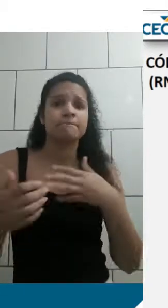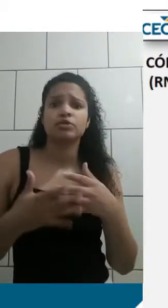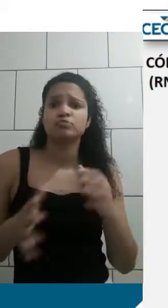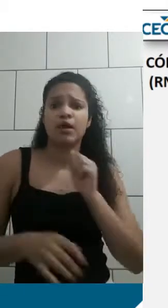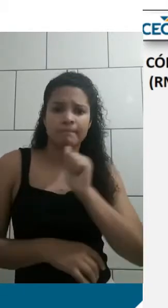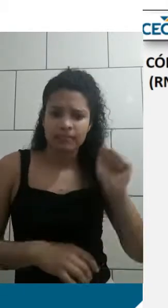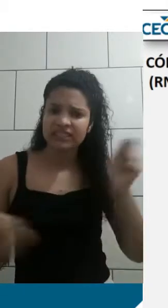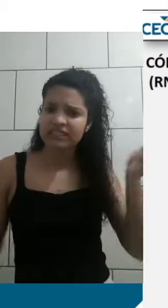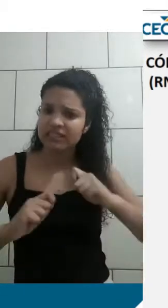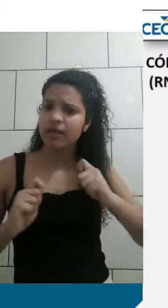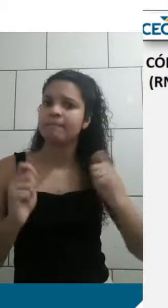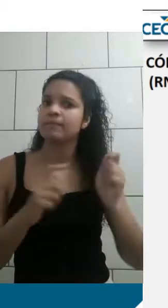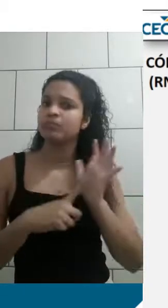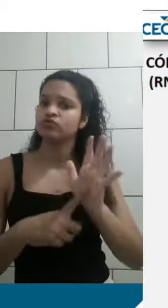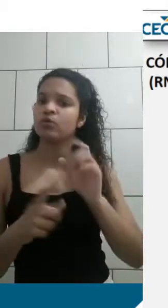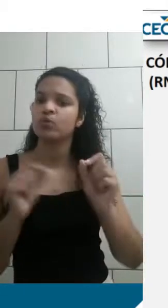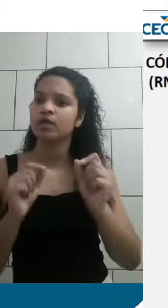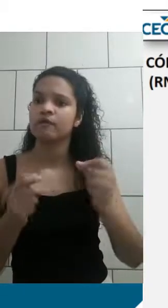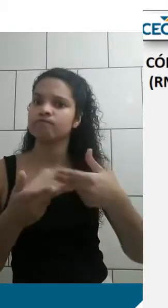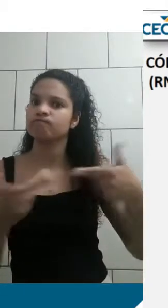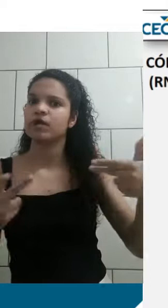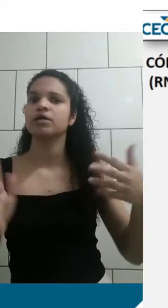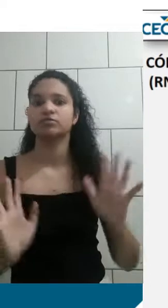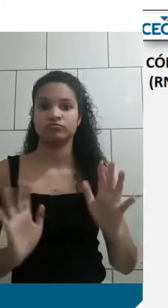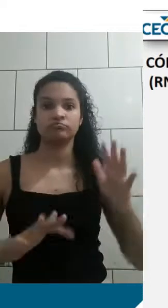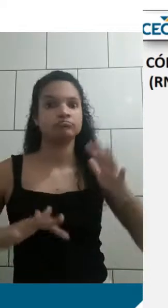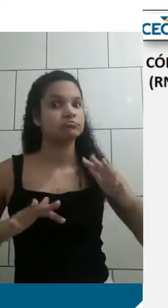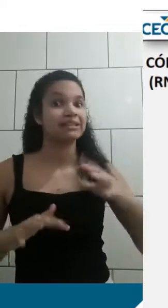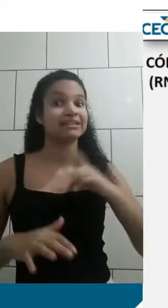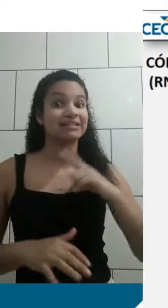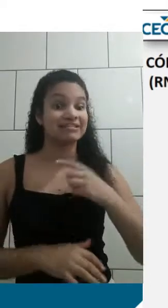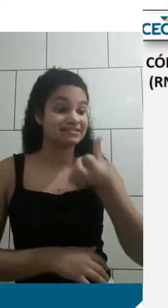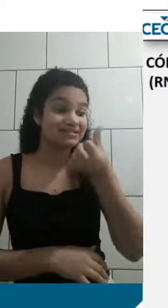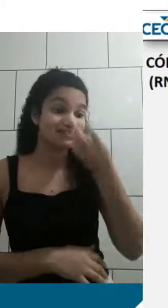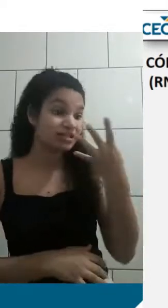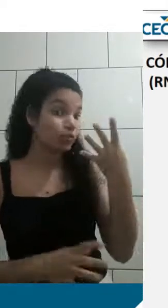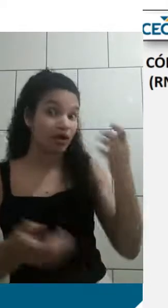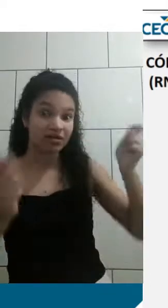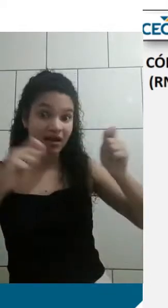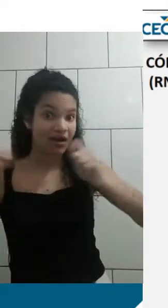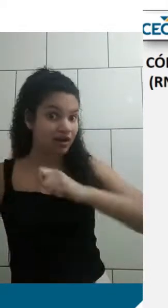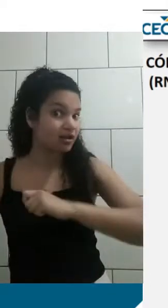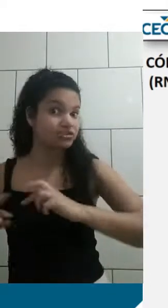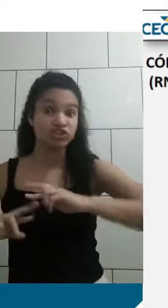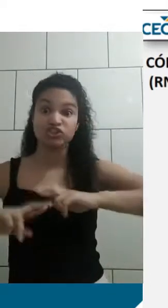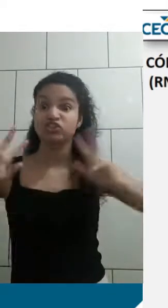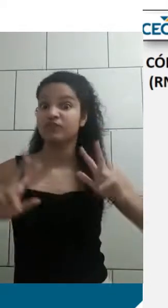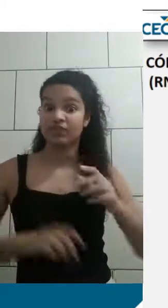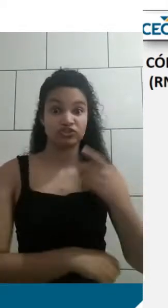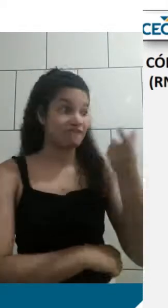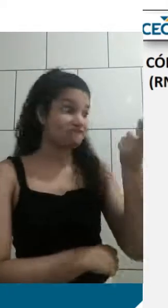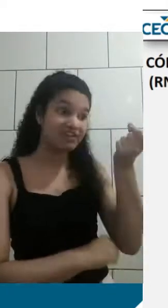indicado por mais de um códon. Nós temos 64 possibilidades para indicar 20